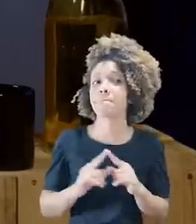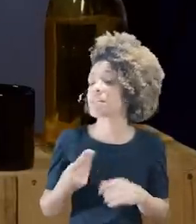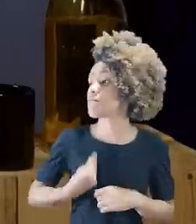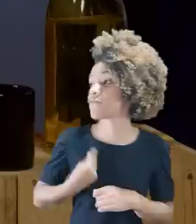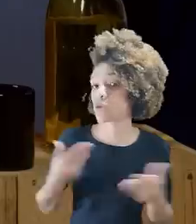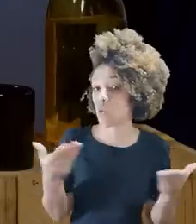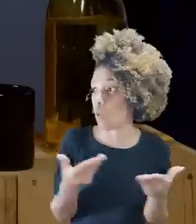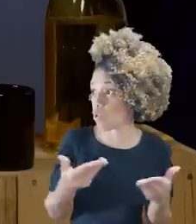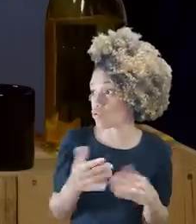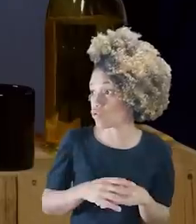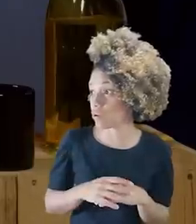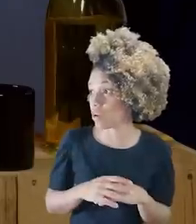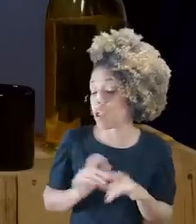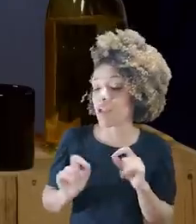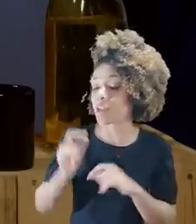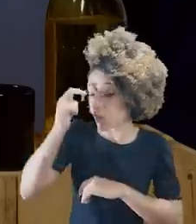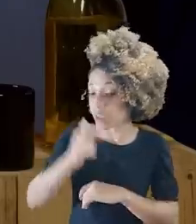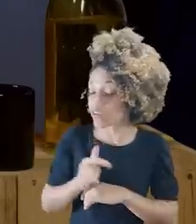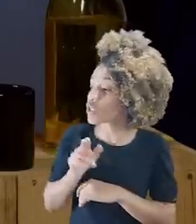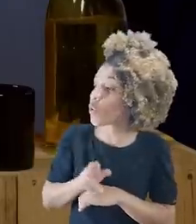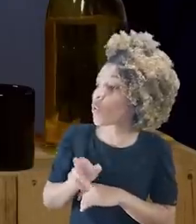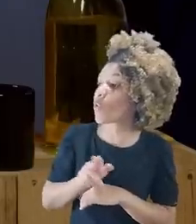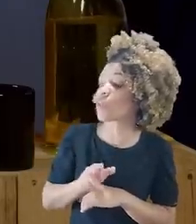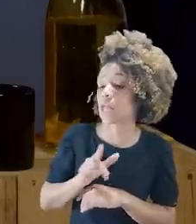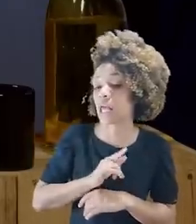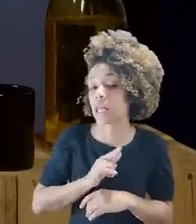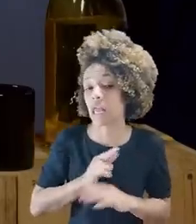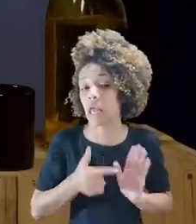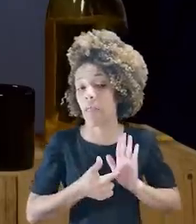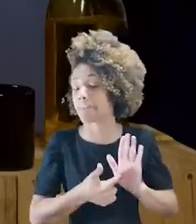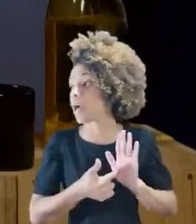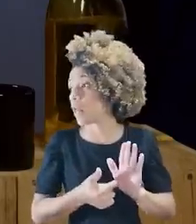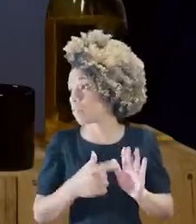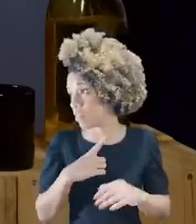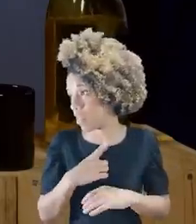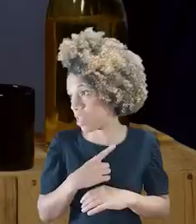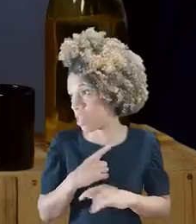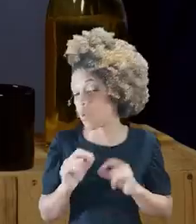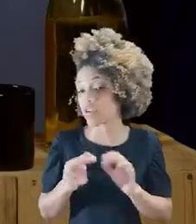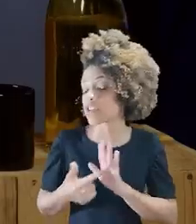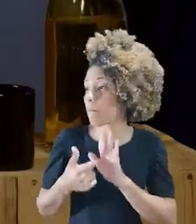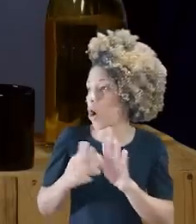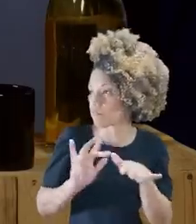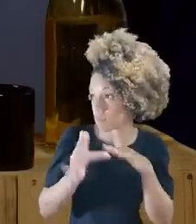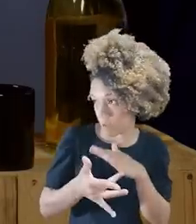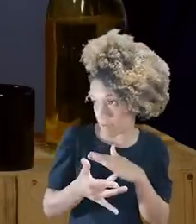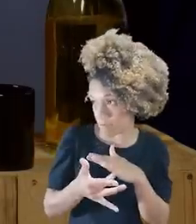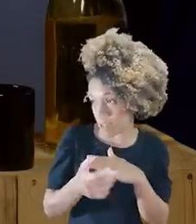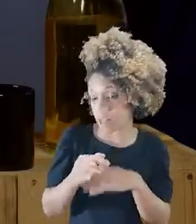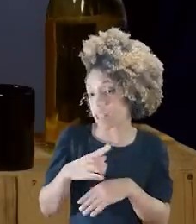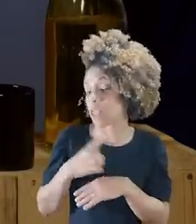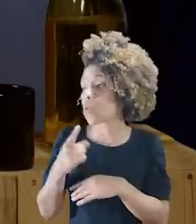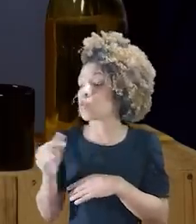vivendo hoje que é o que você o que você usa o que você tem o que você aparenta ter o que você mostra nas redes sociais né se você tem o